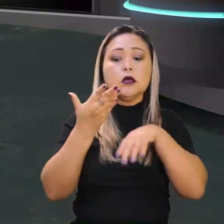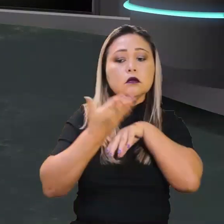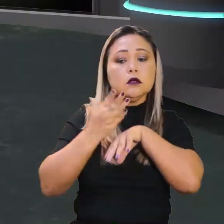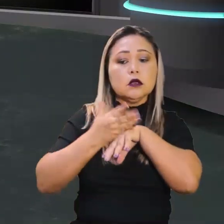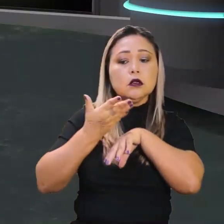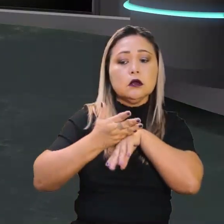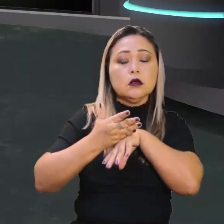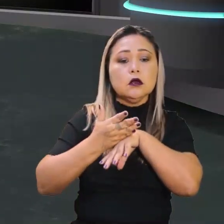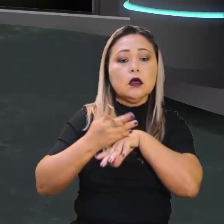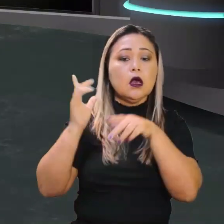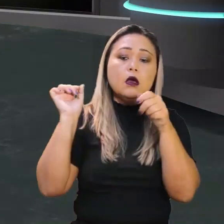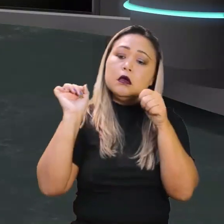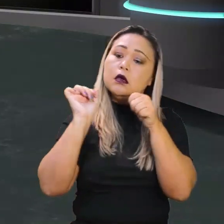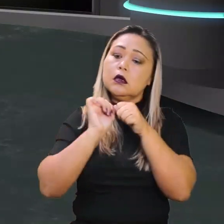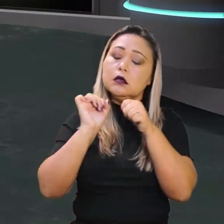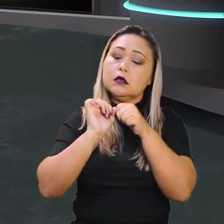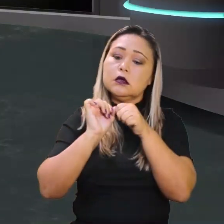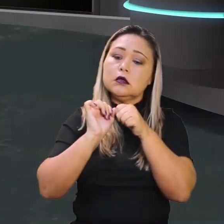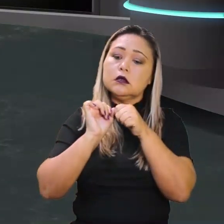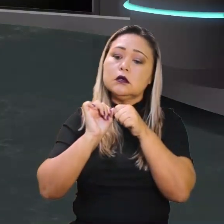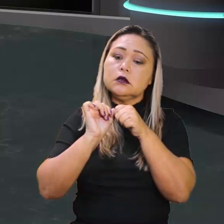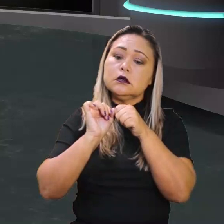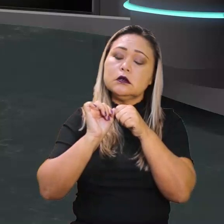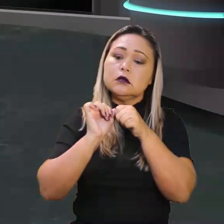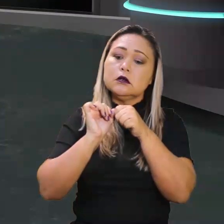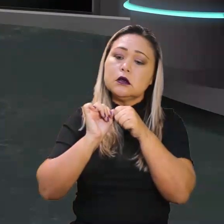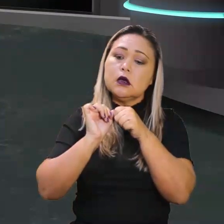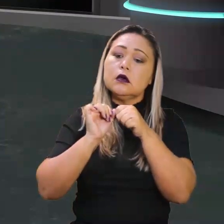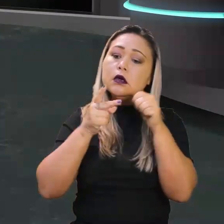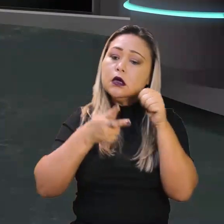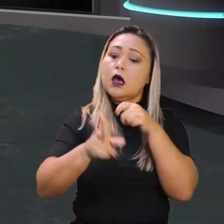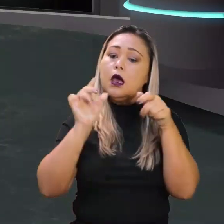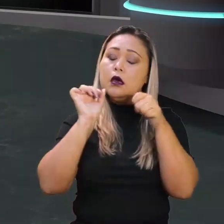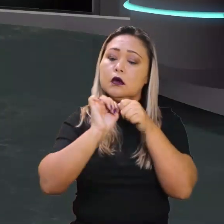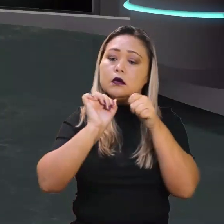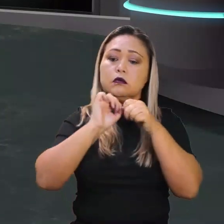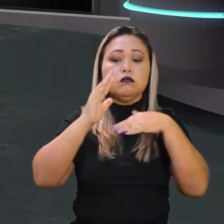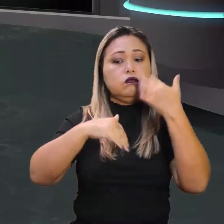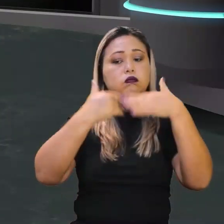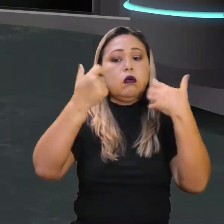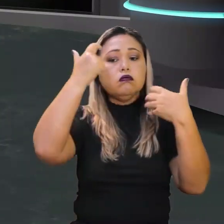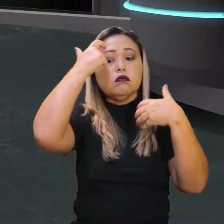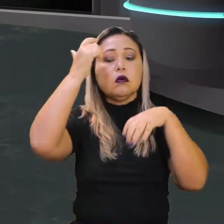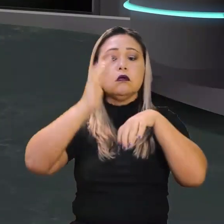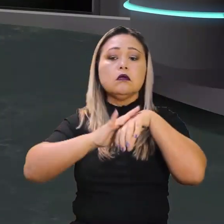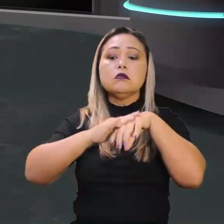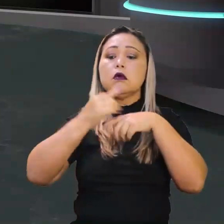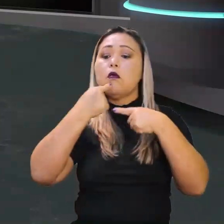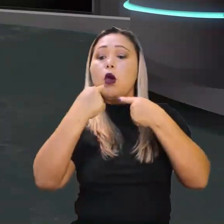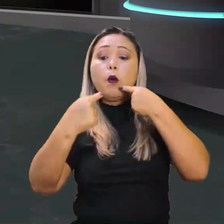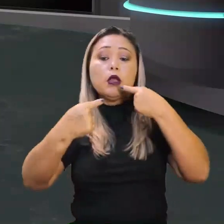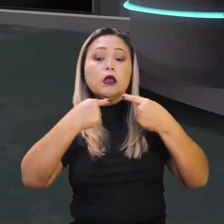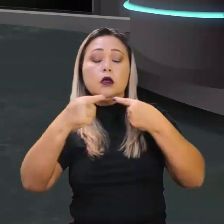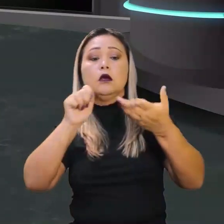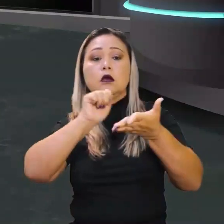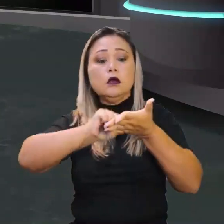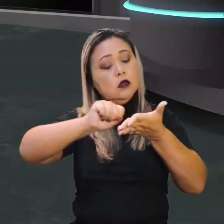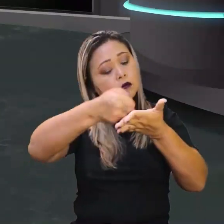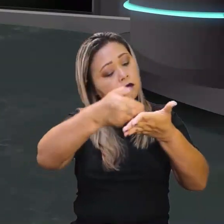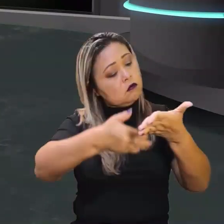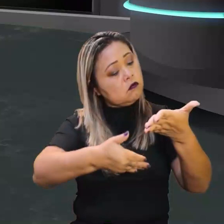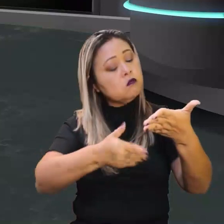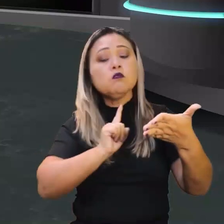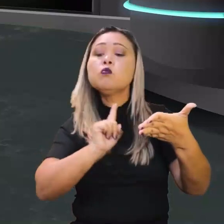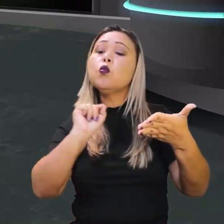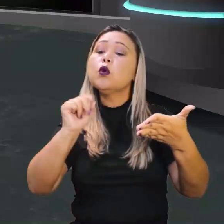treinar, que fazer assim, está sempre fazendo para desenvolver as ideias, a sua argumentação, colocar no